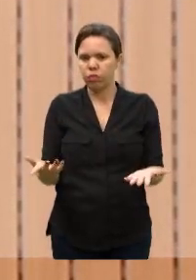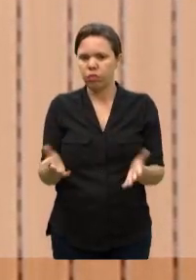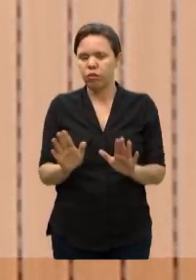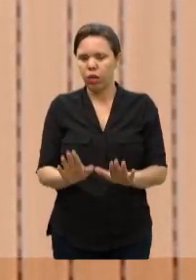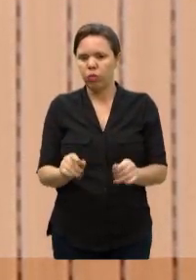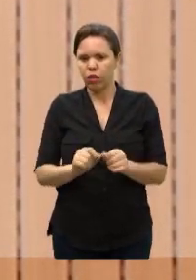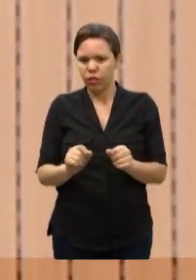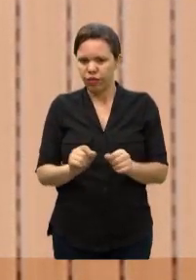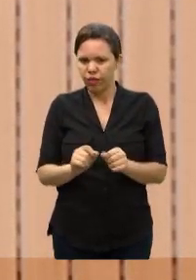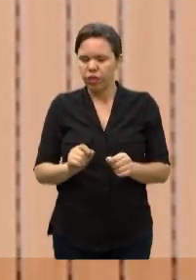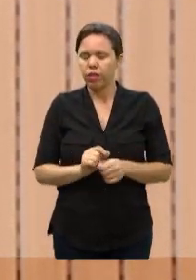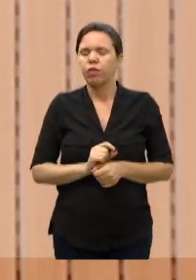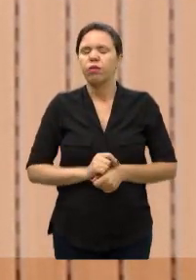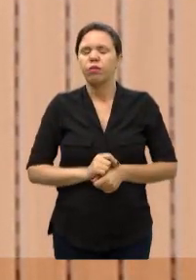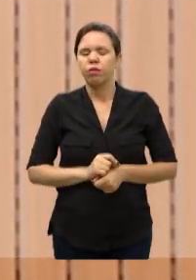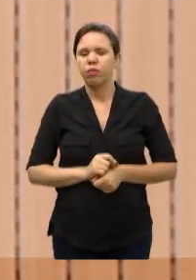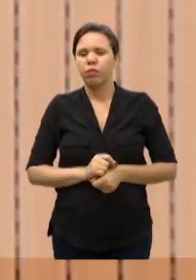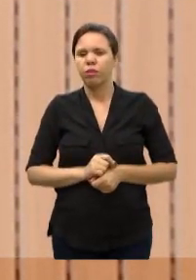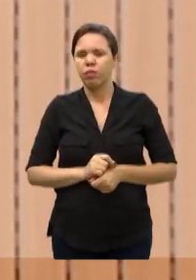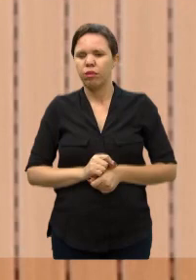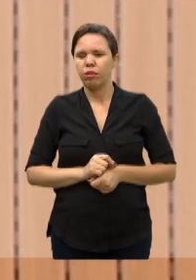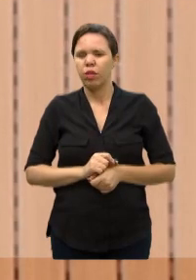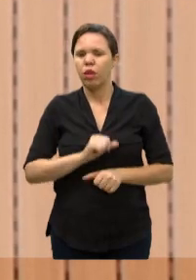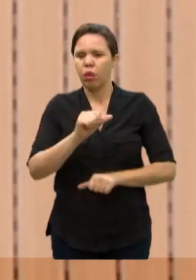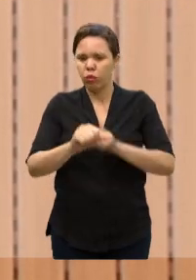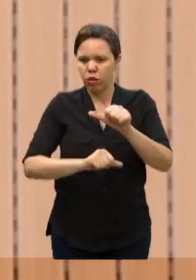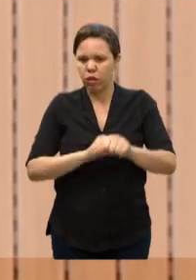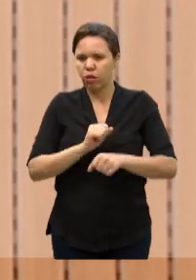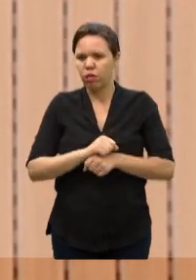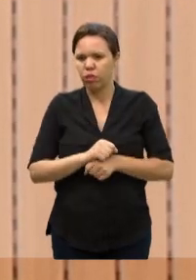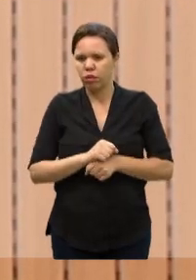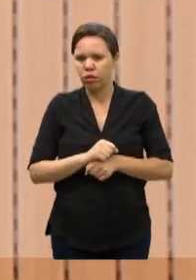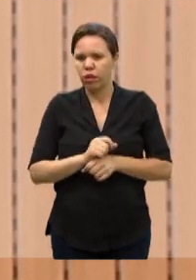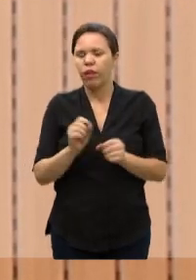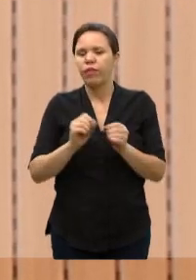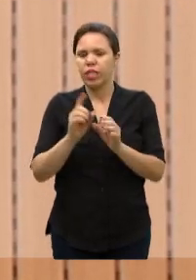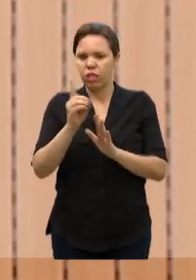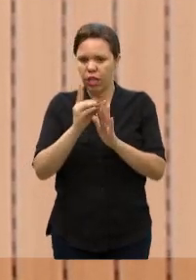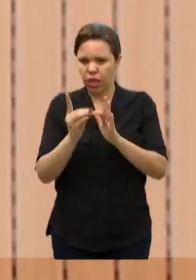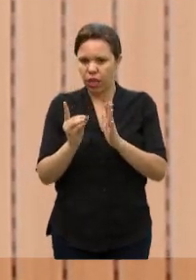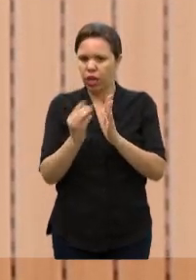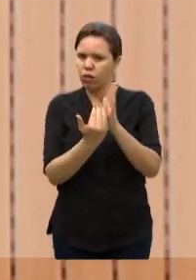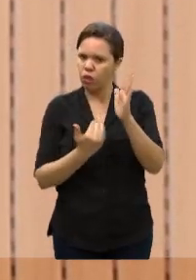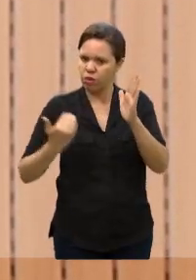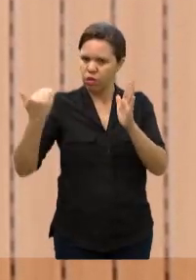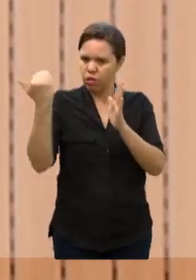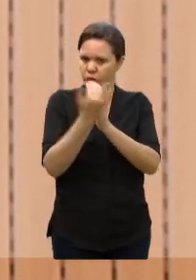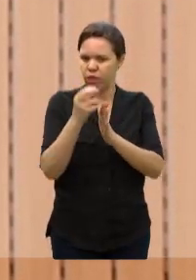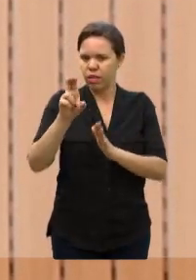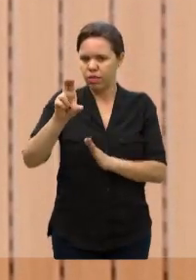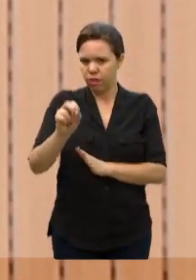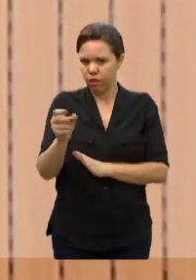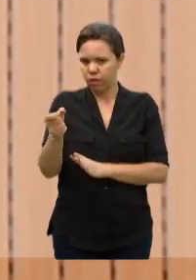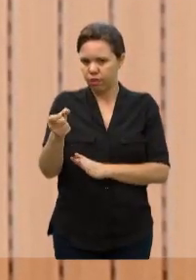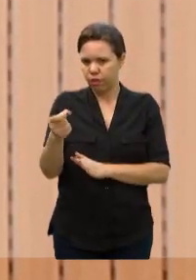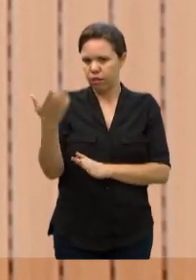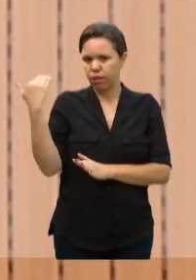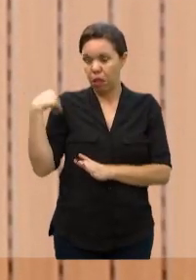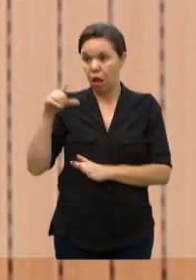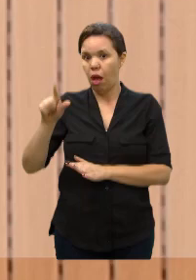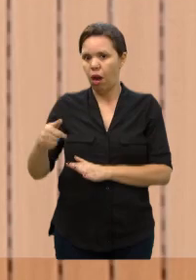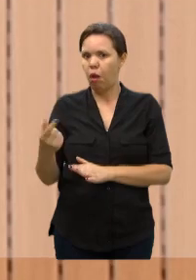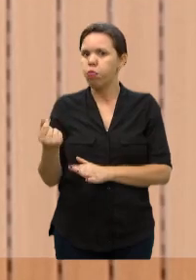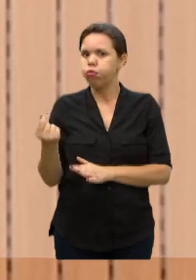ele fizesse a conversão e fizesse um decreto aumentando para 50 centavos. E aquela época isso era